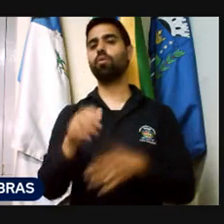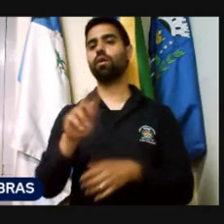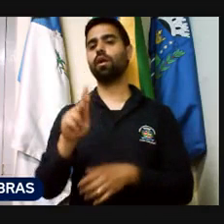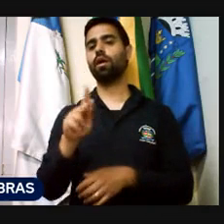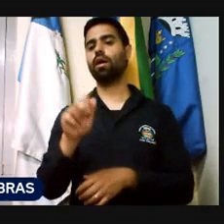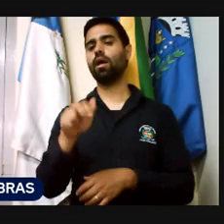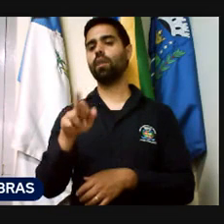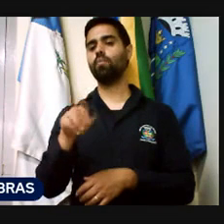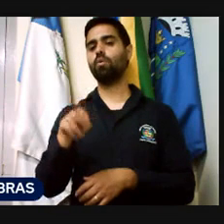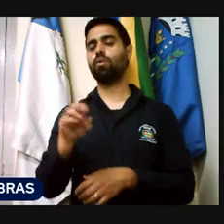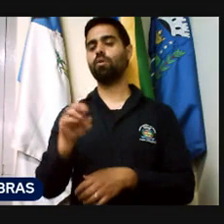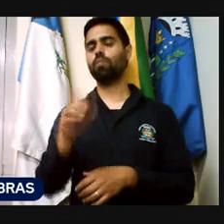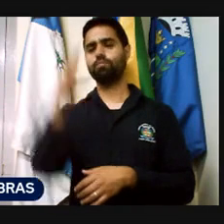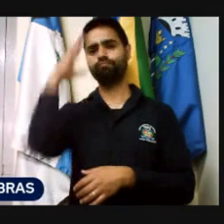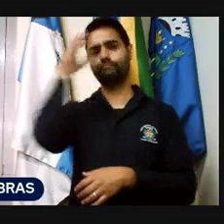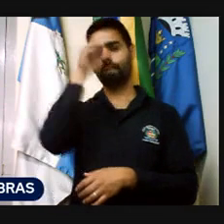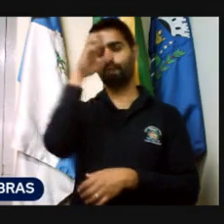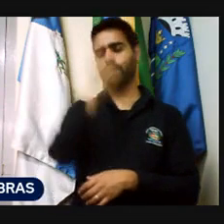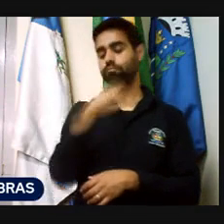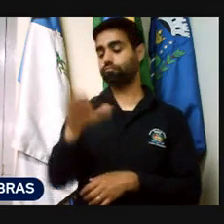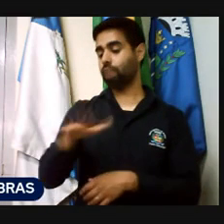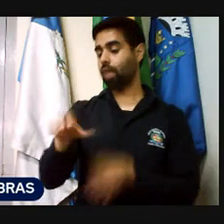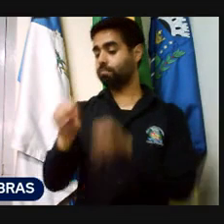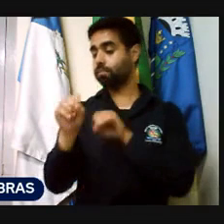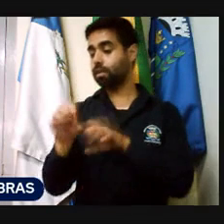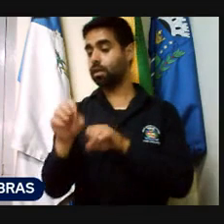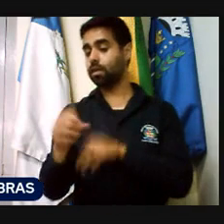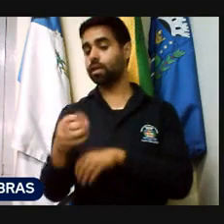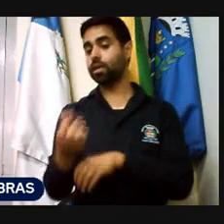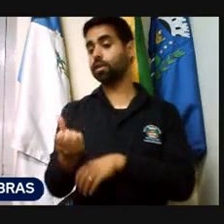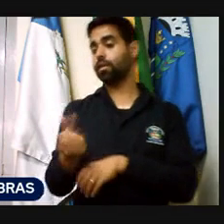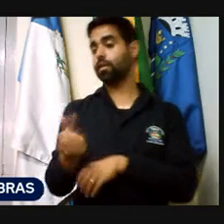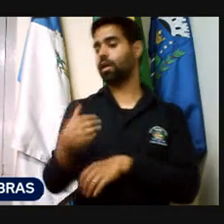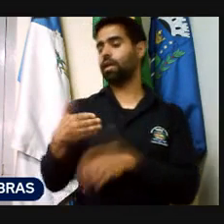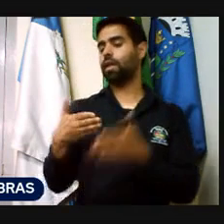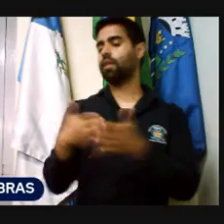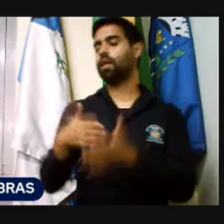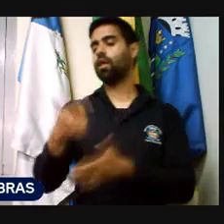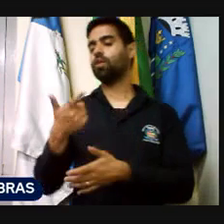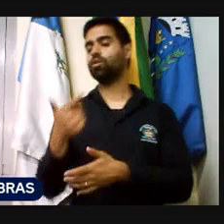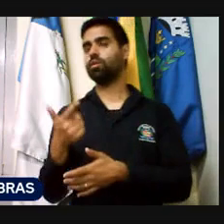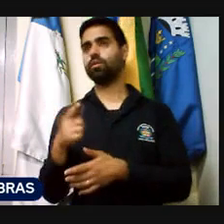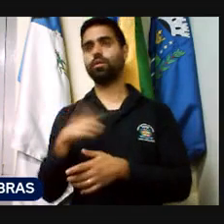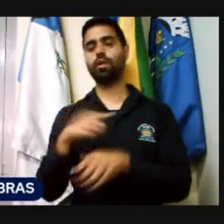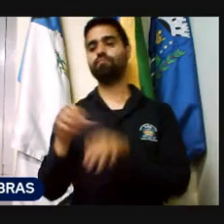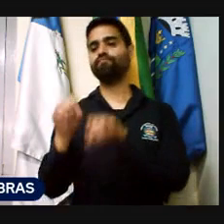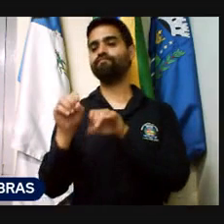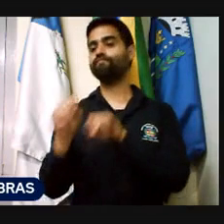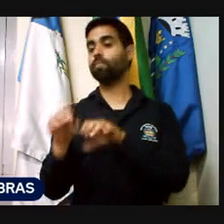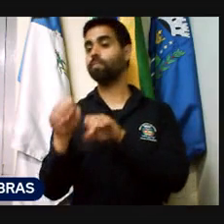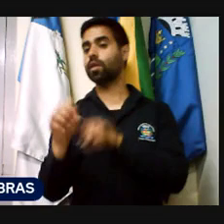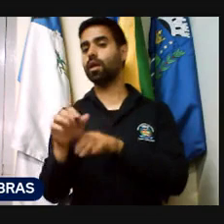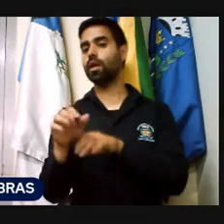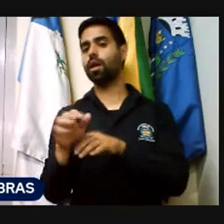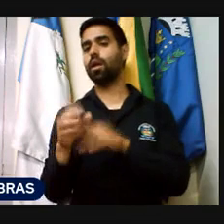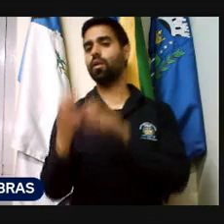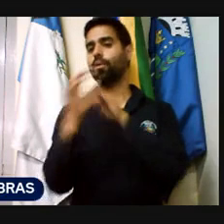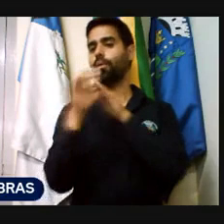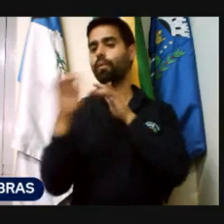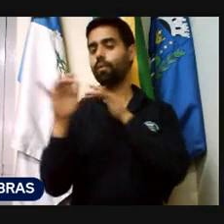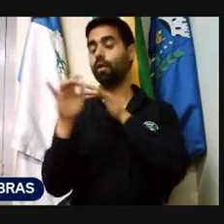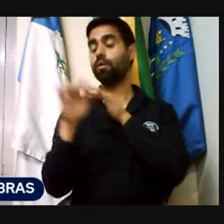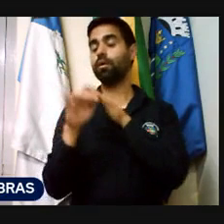para o aprendizado musical de crianças e jovens de 6 a 12 anos, proporcionando aulas de flauta, doce,